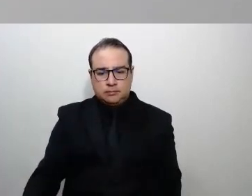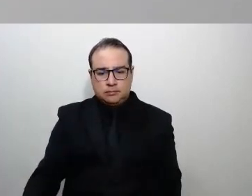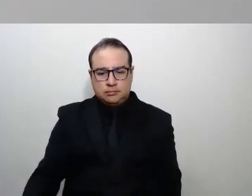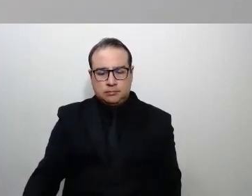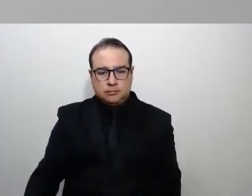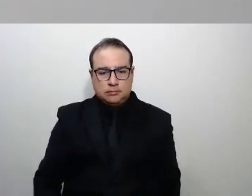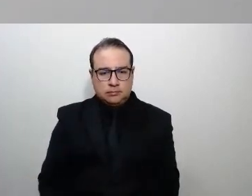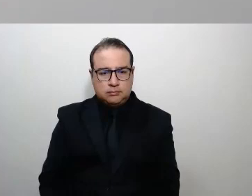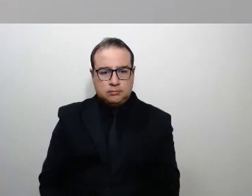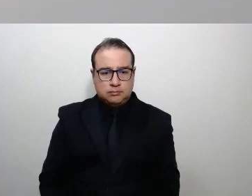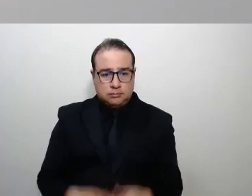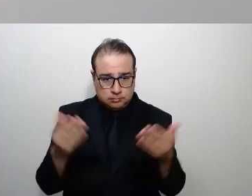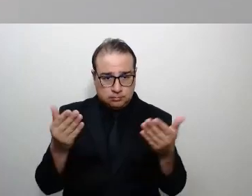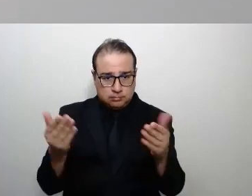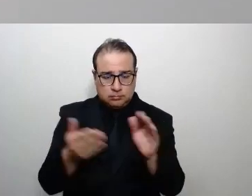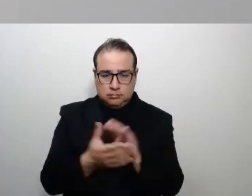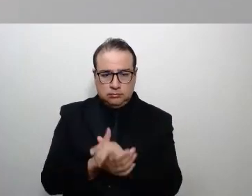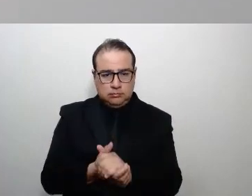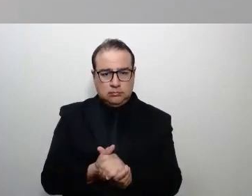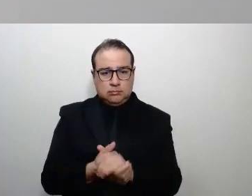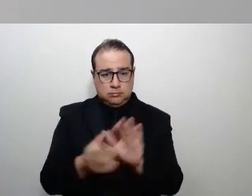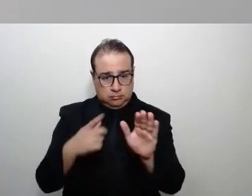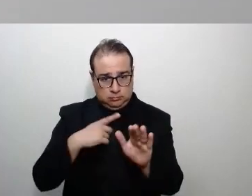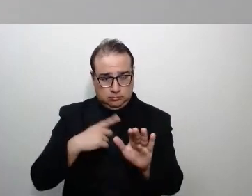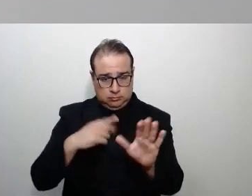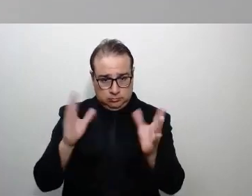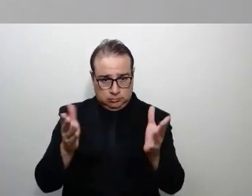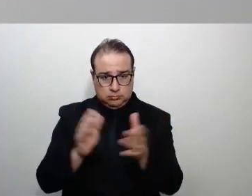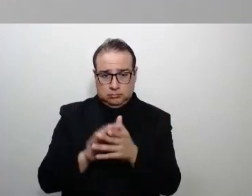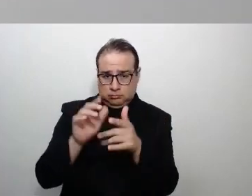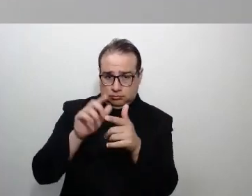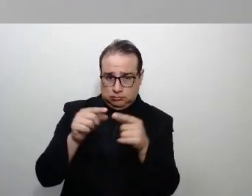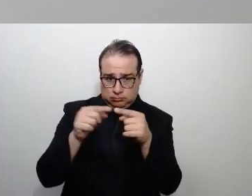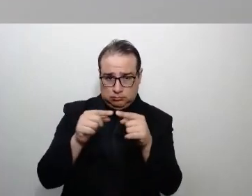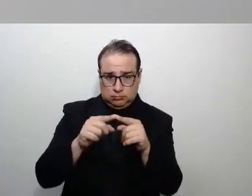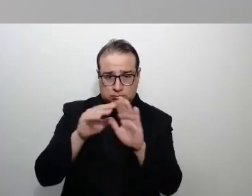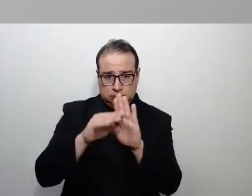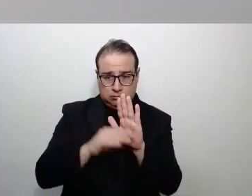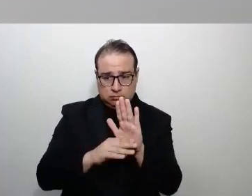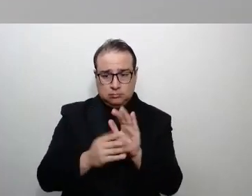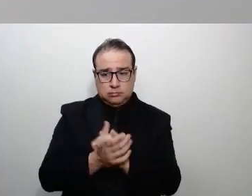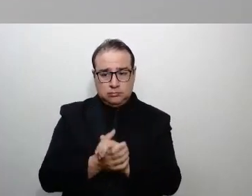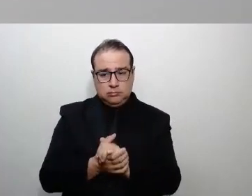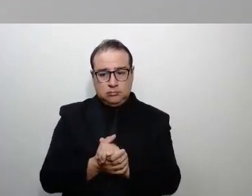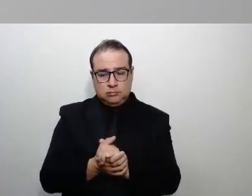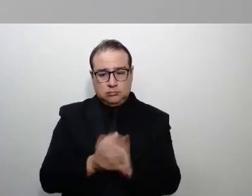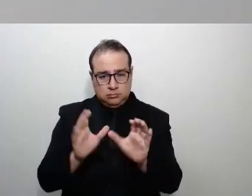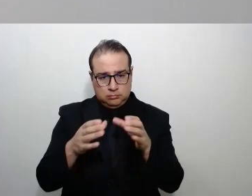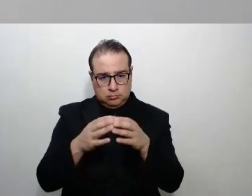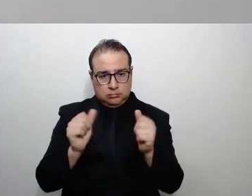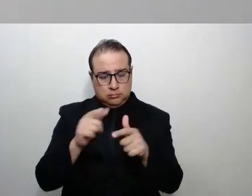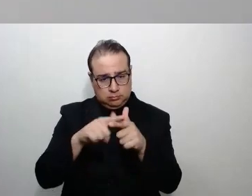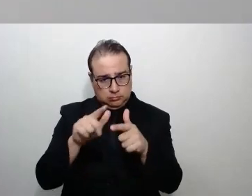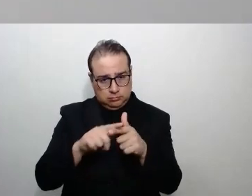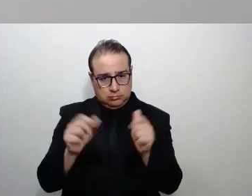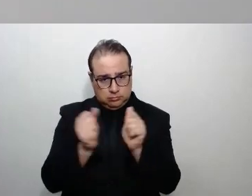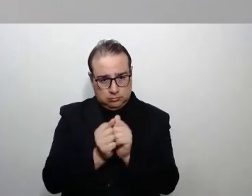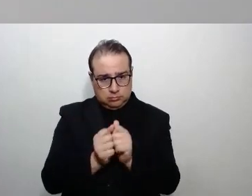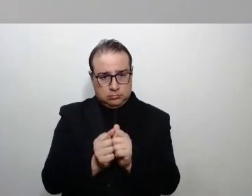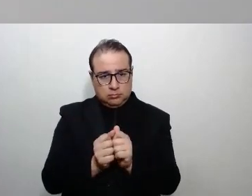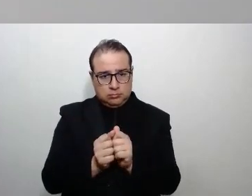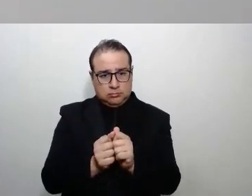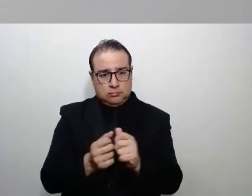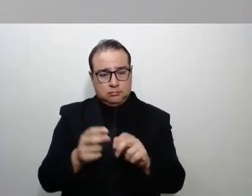aqui nós Ainda temos um problema agregado não é que é esse problema prisional